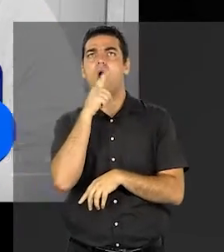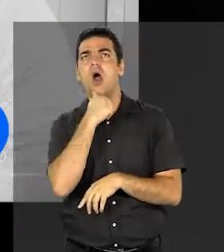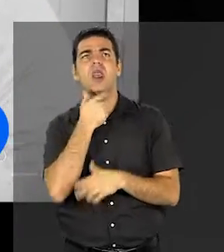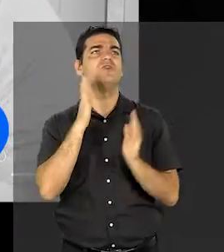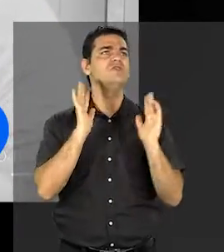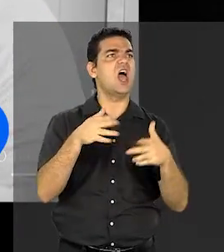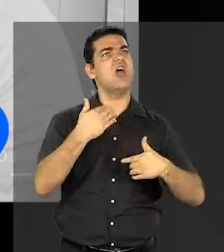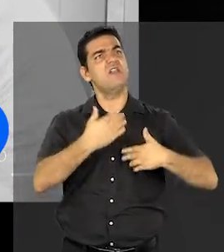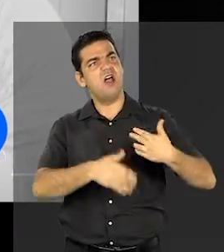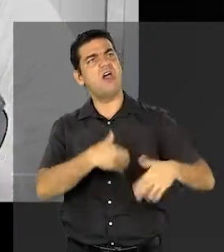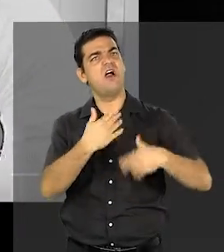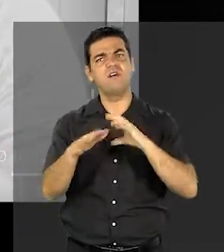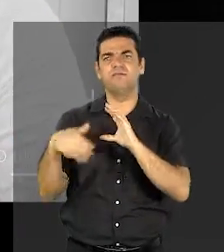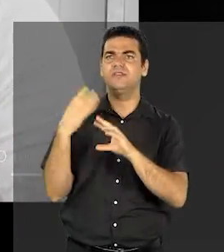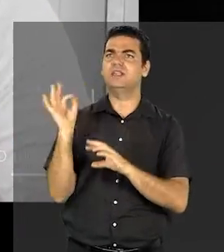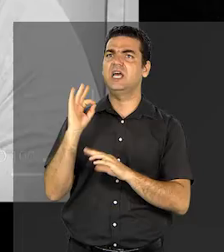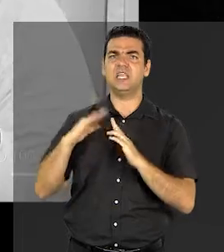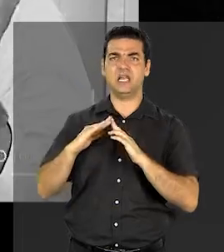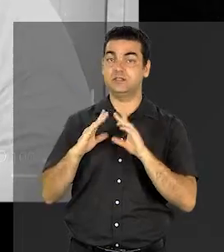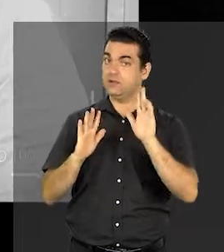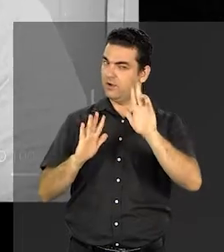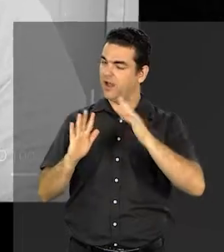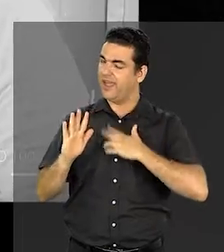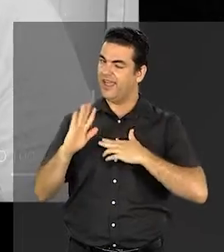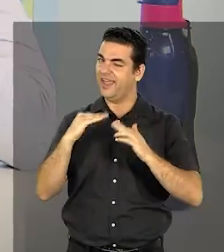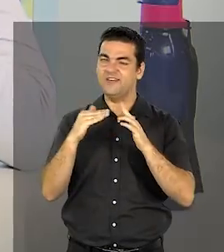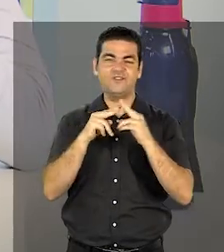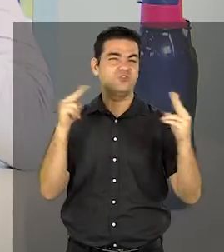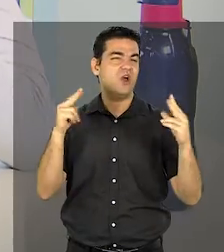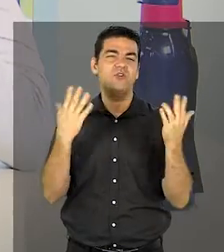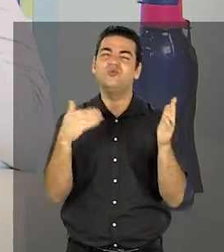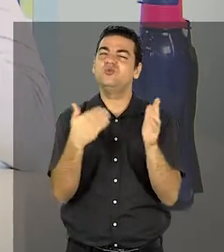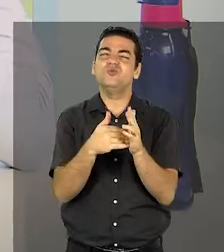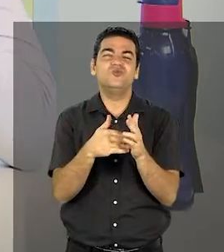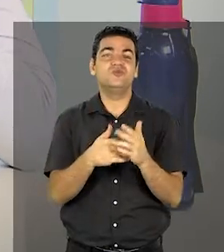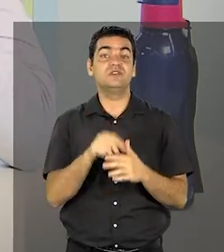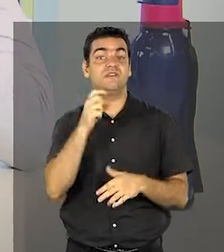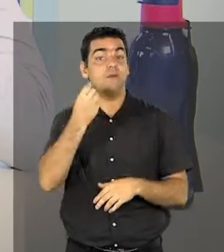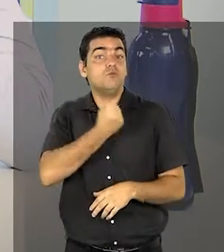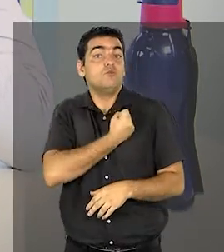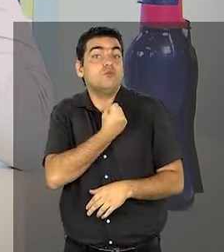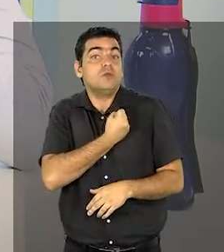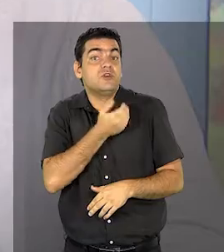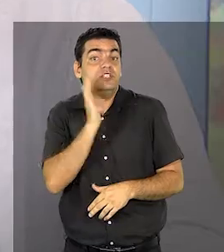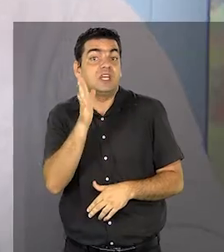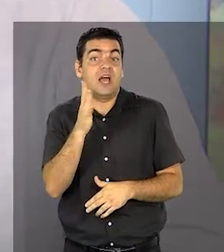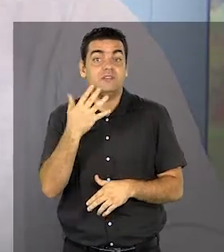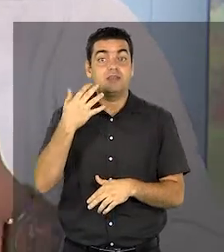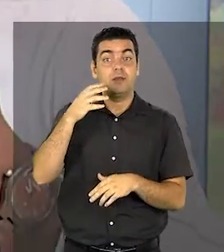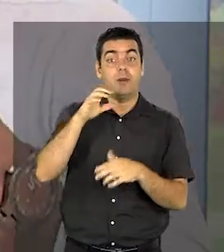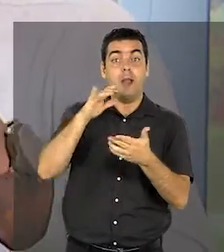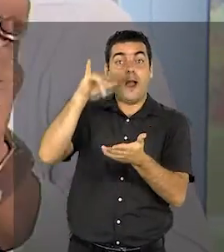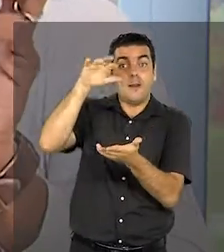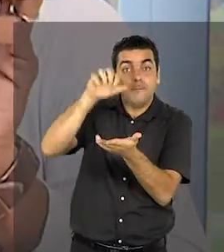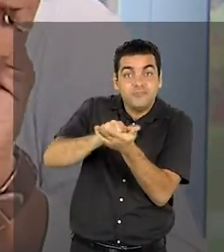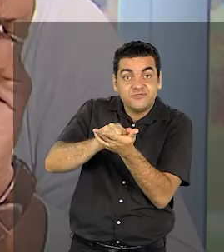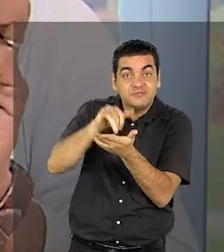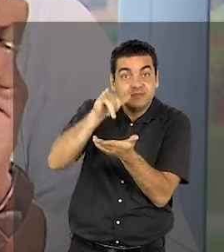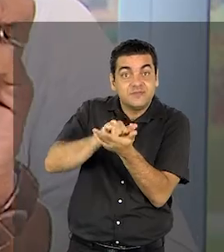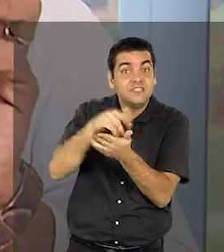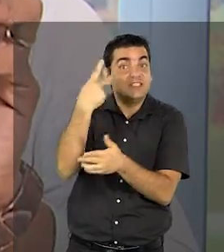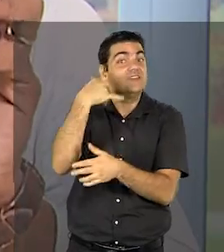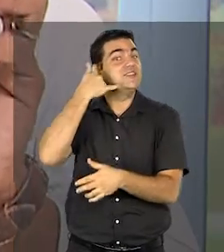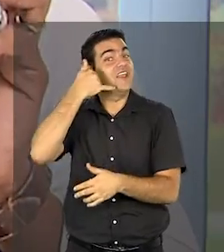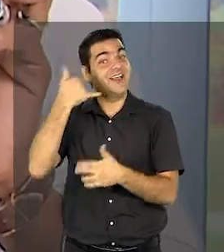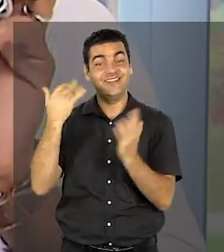dizendo, fiz o procedimento e não chegou na minha casa. É tudo digital, gente. Você vai ter acesso ao número do título. Aí você baixa o aplicativo e-título